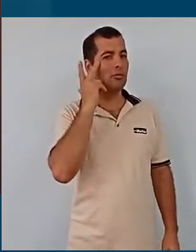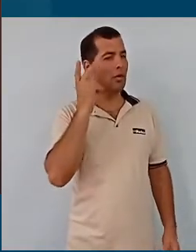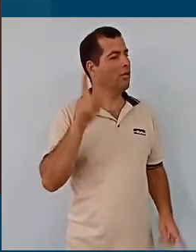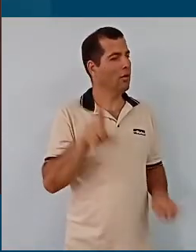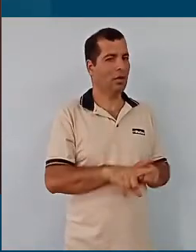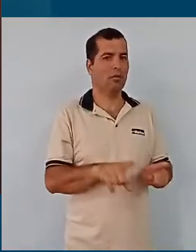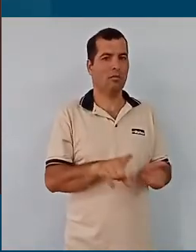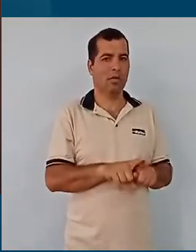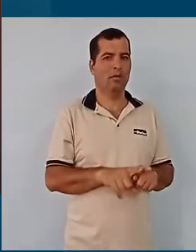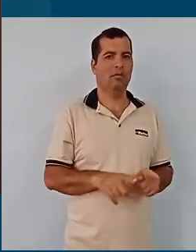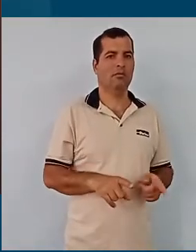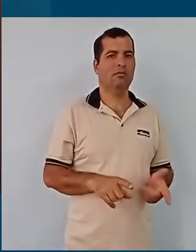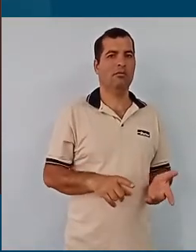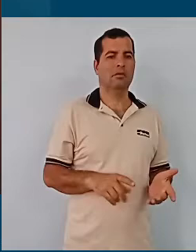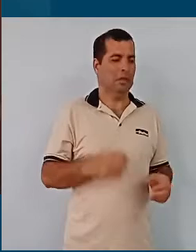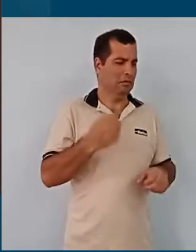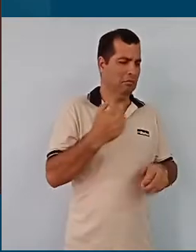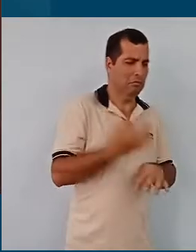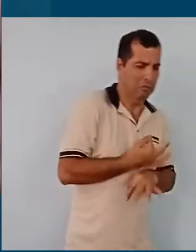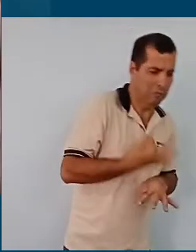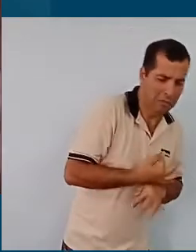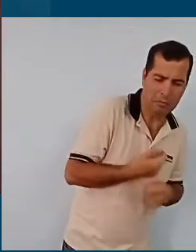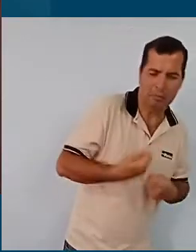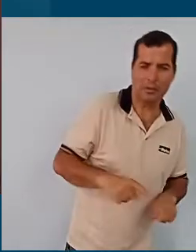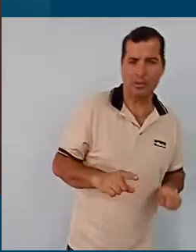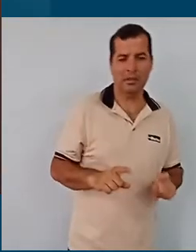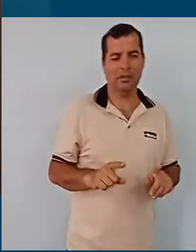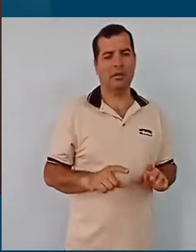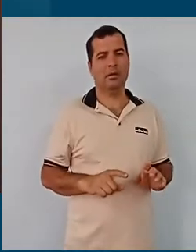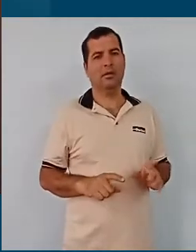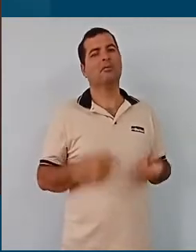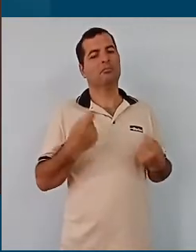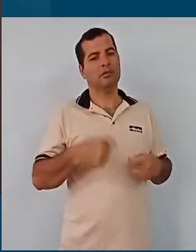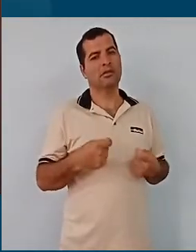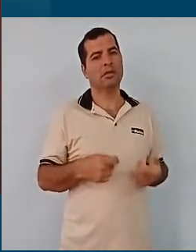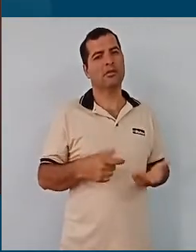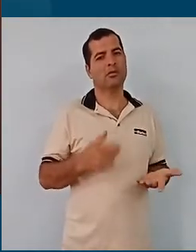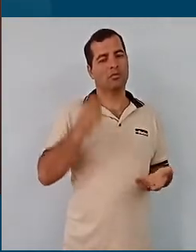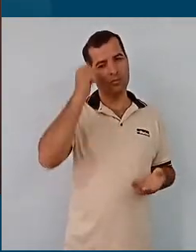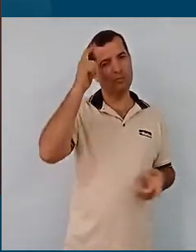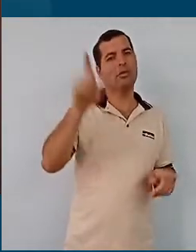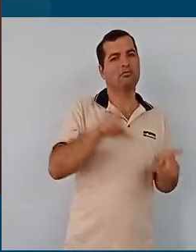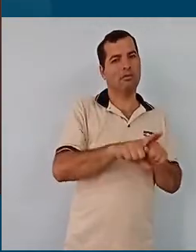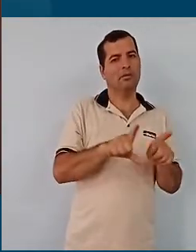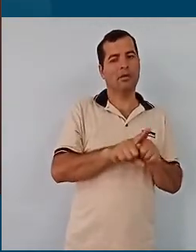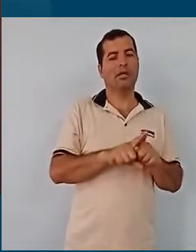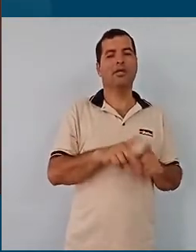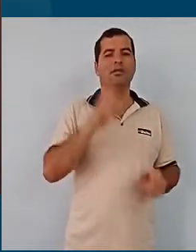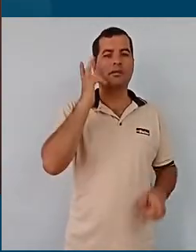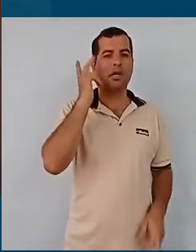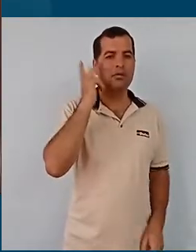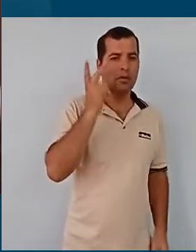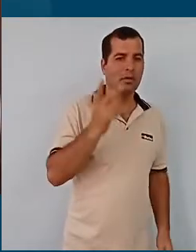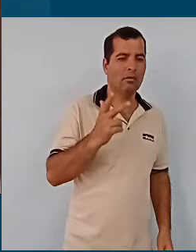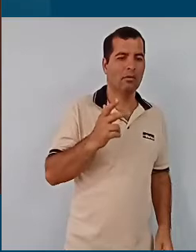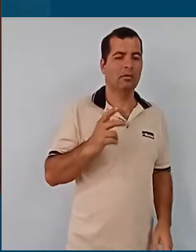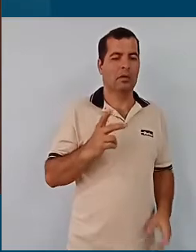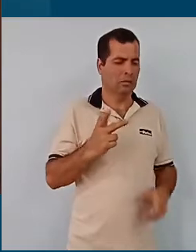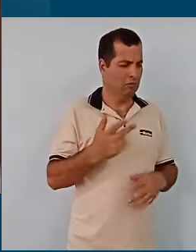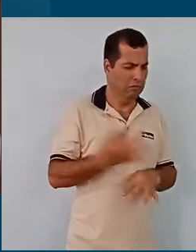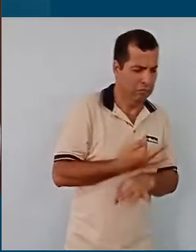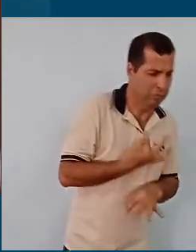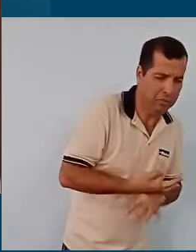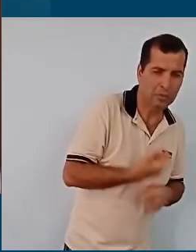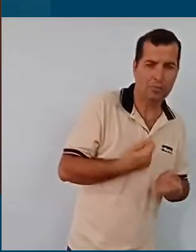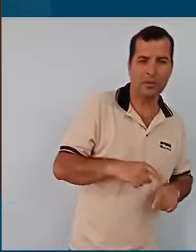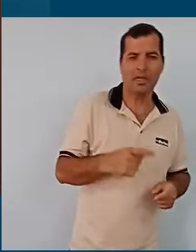sinônimo de sem esforço, né? Não de não ser cultural, mas da mesma forma natural, sem esforço, como a criança aprende a